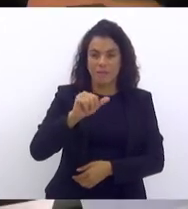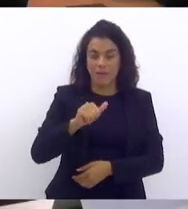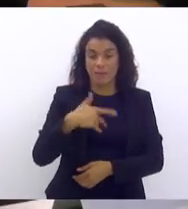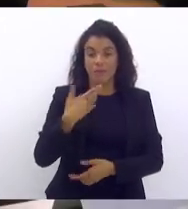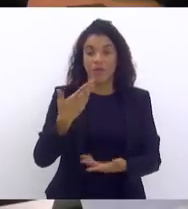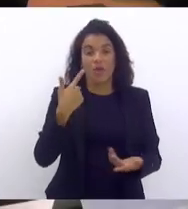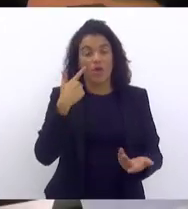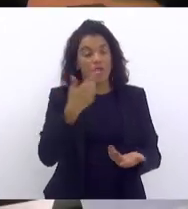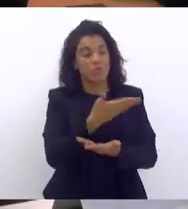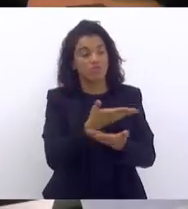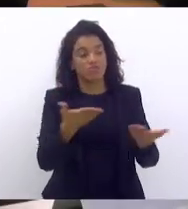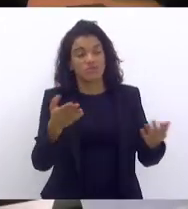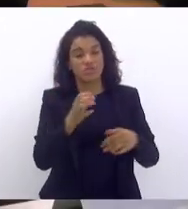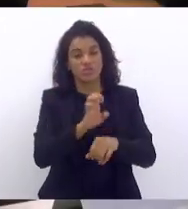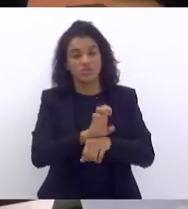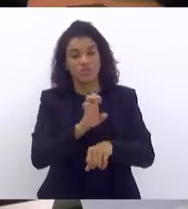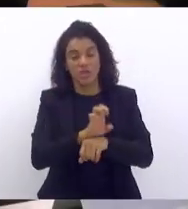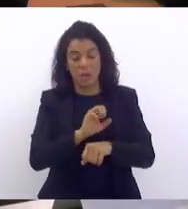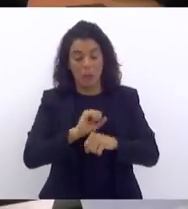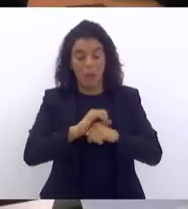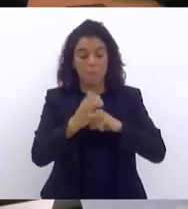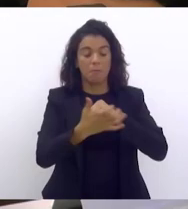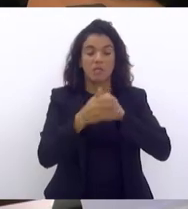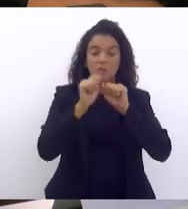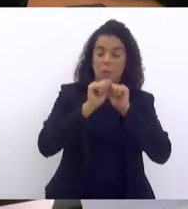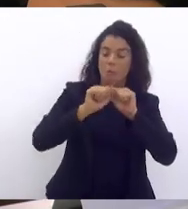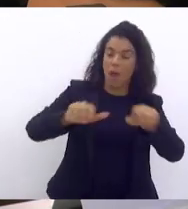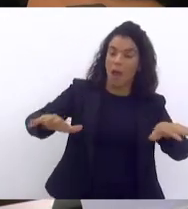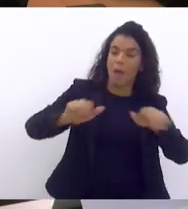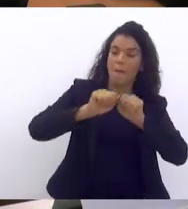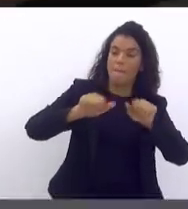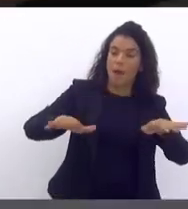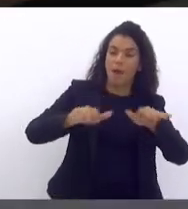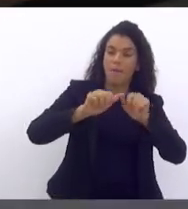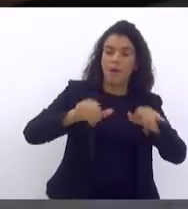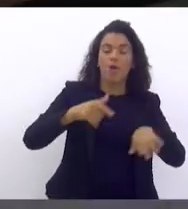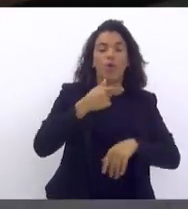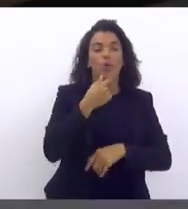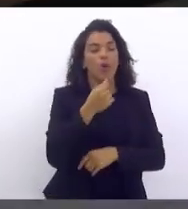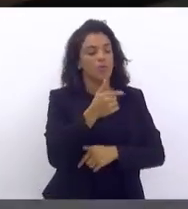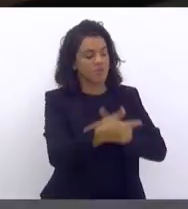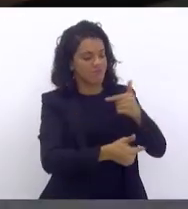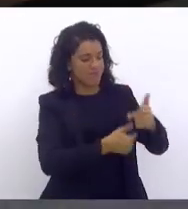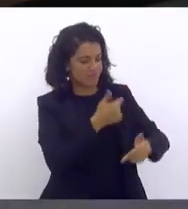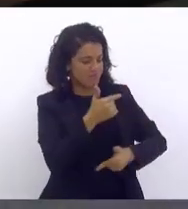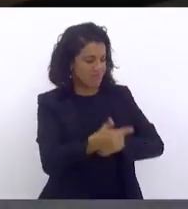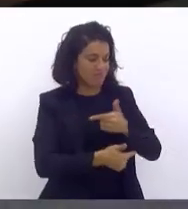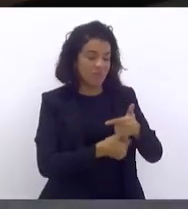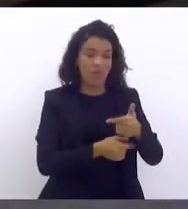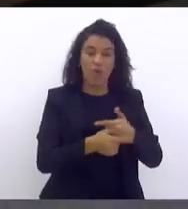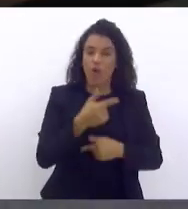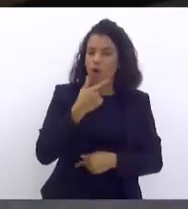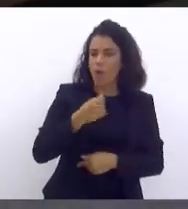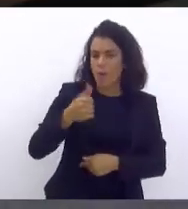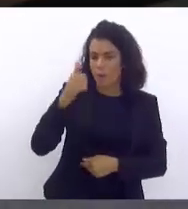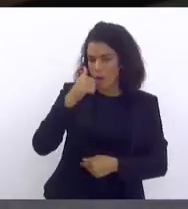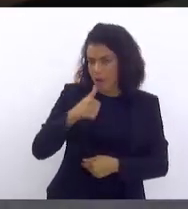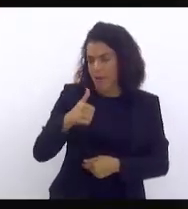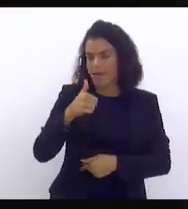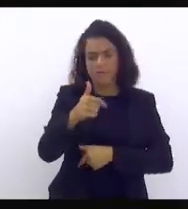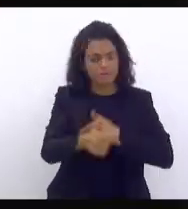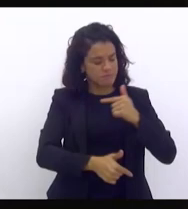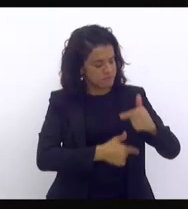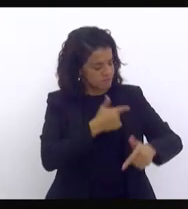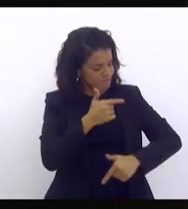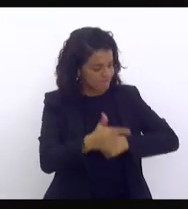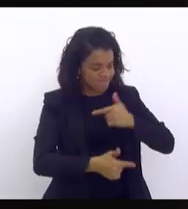ó. Pandemia comendo solta. E o homem lá trabalhando, homem no gênero, homem e mulher,